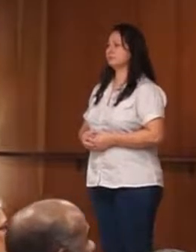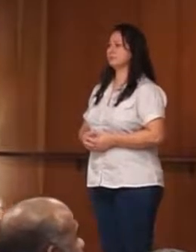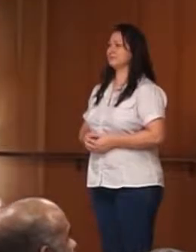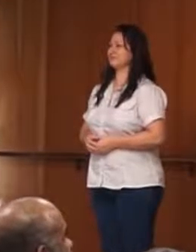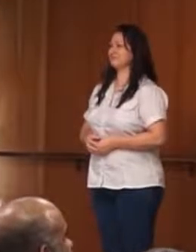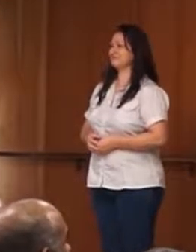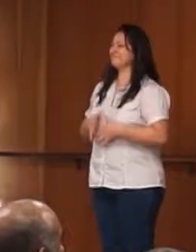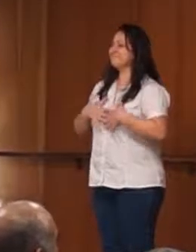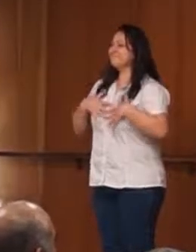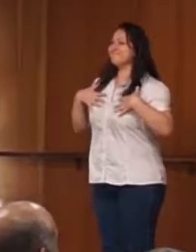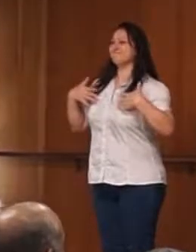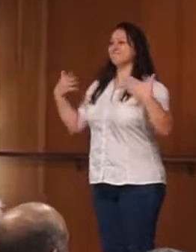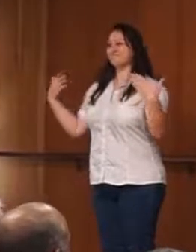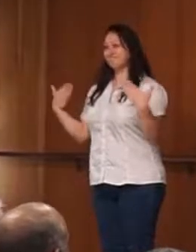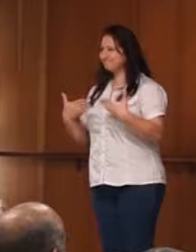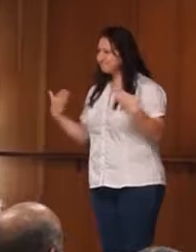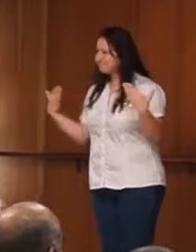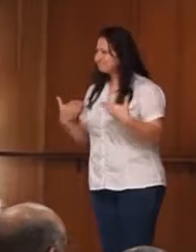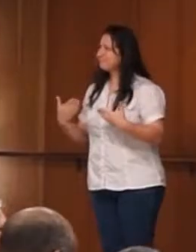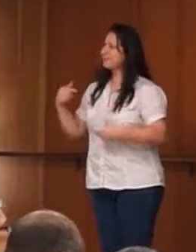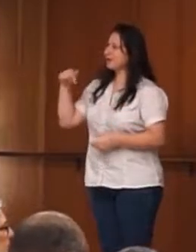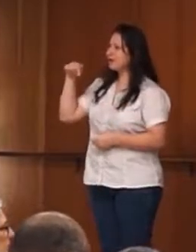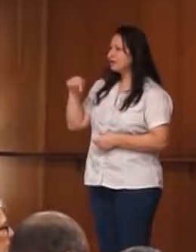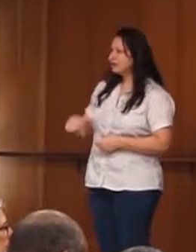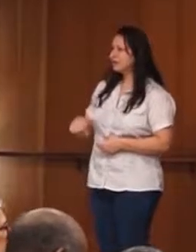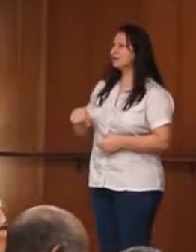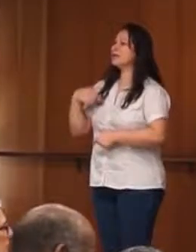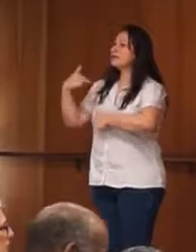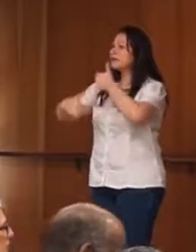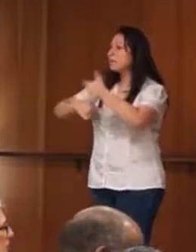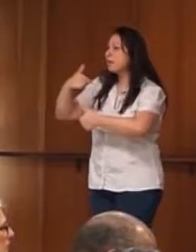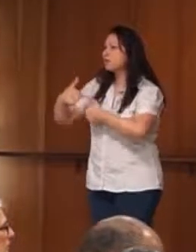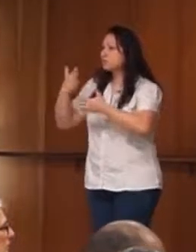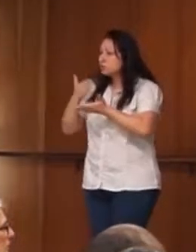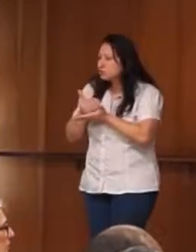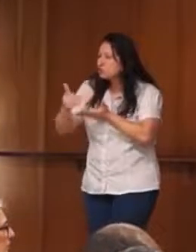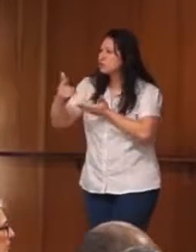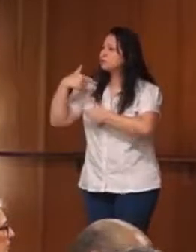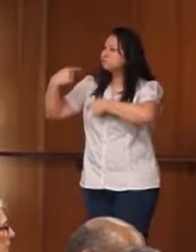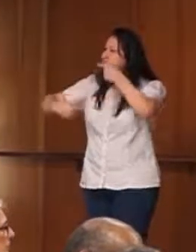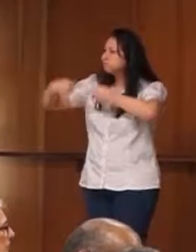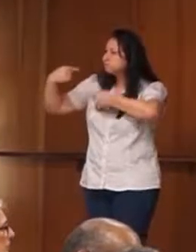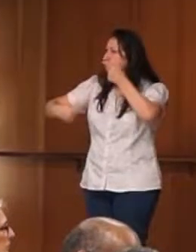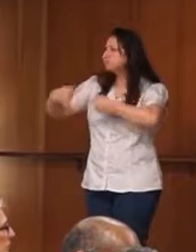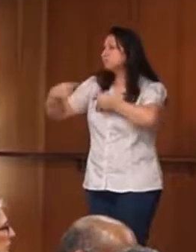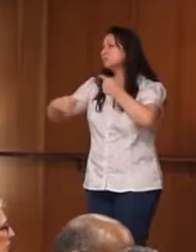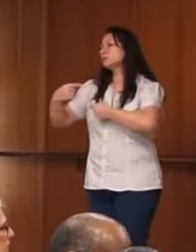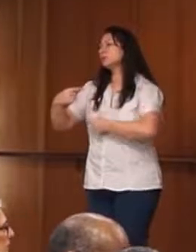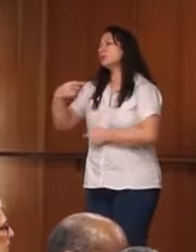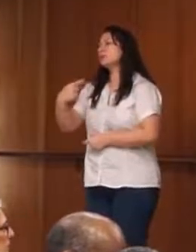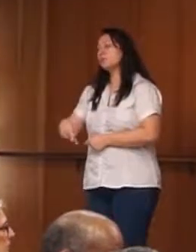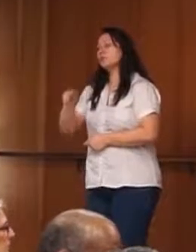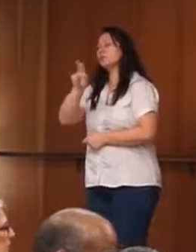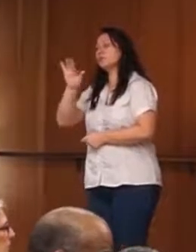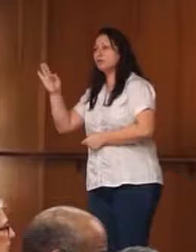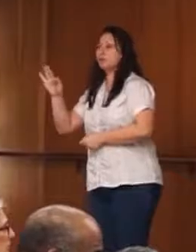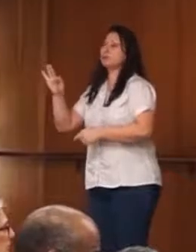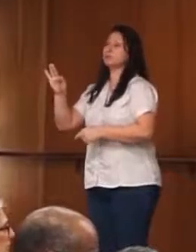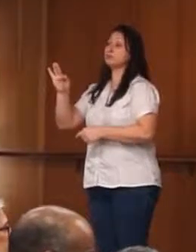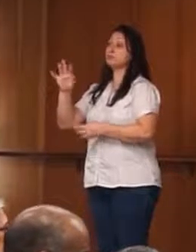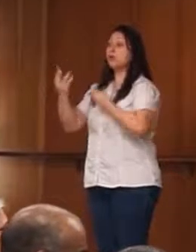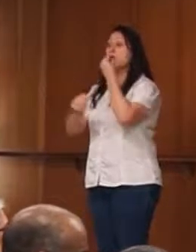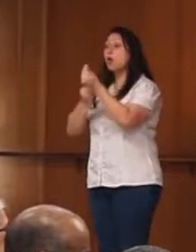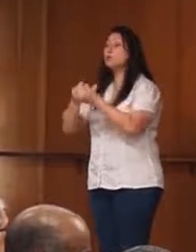Uma enorme satisfação, né? Hoje a gente está dando início aos trabalhos na Universidade Federal Fluminense, né? Através da PROP,